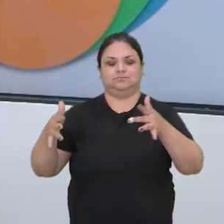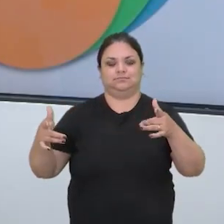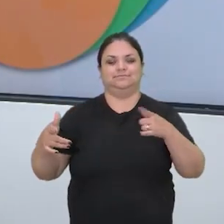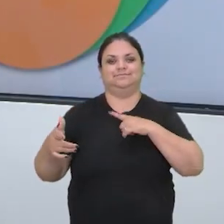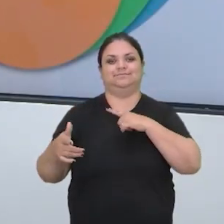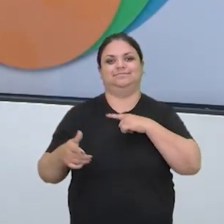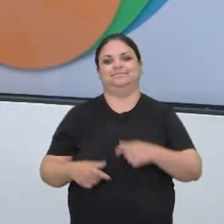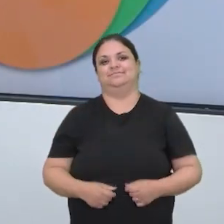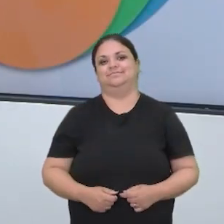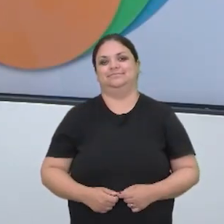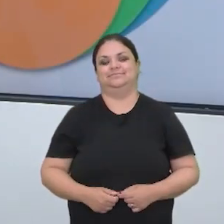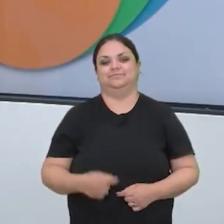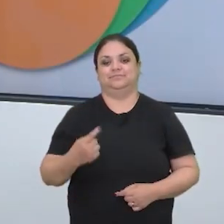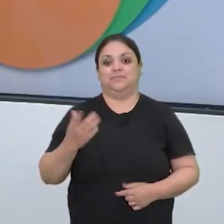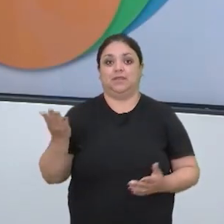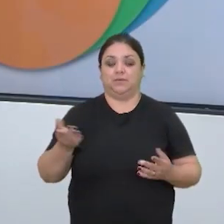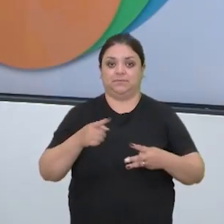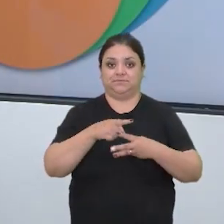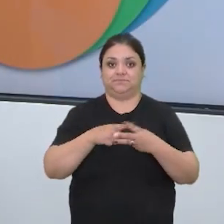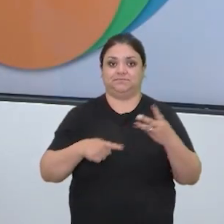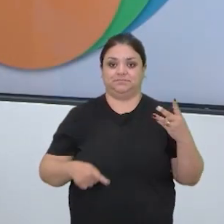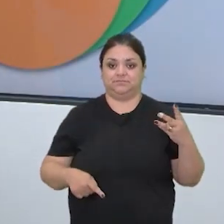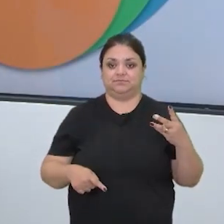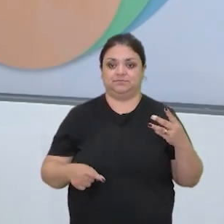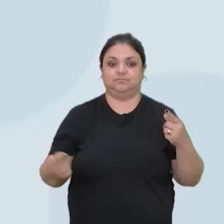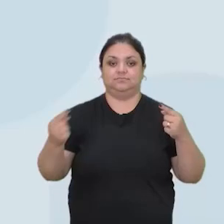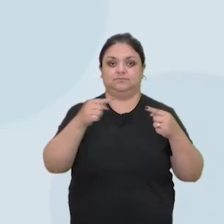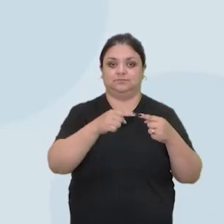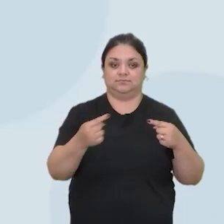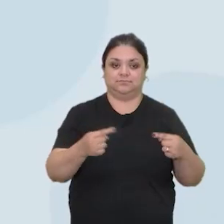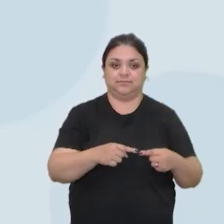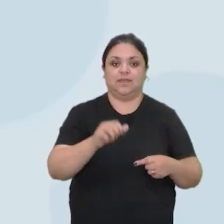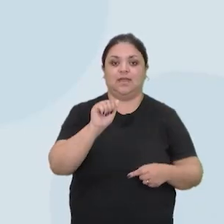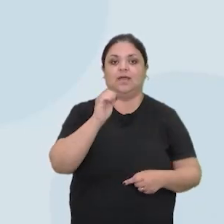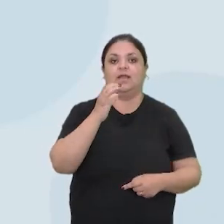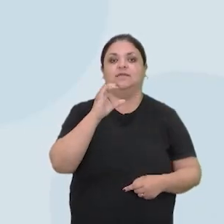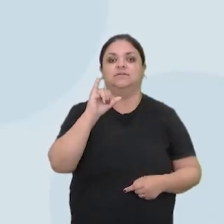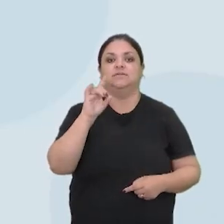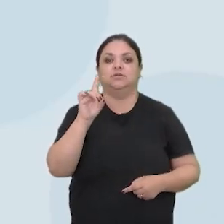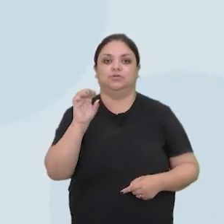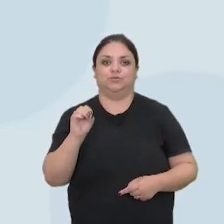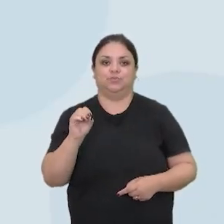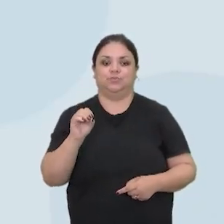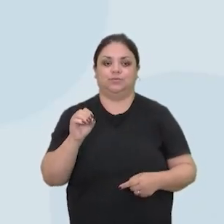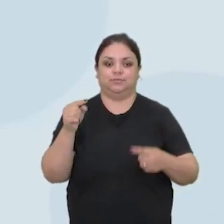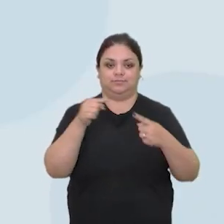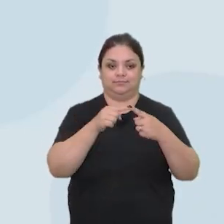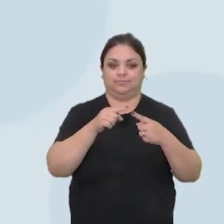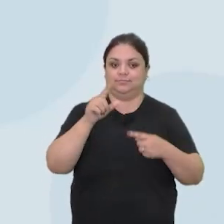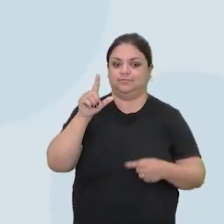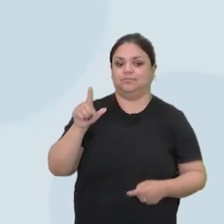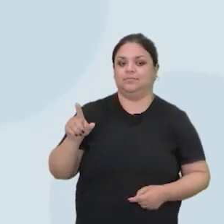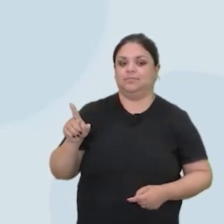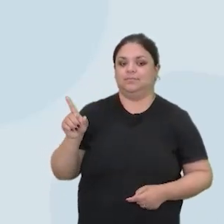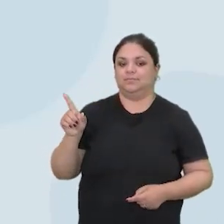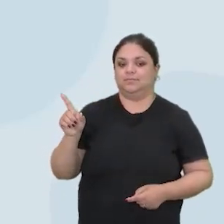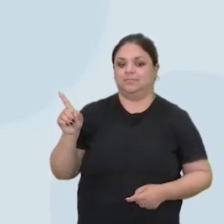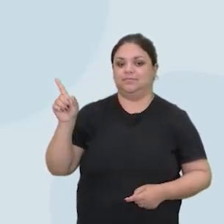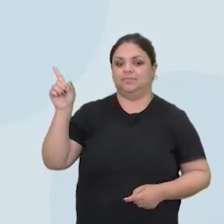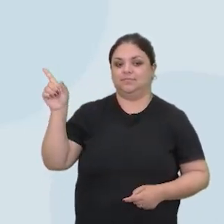Bom, a gente tem aí 3 tipos de definições para ácidos. A gente tem Arrhenius,